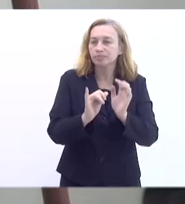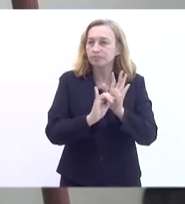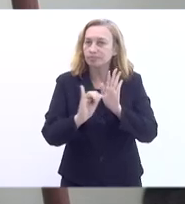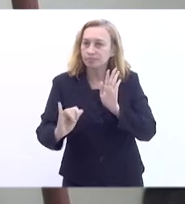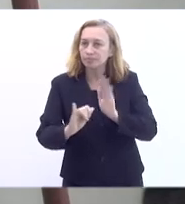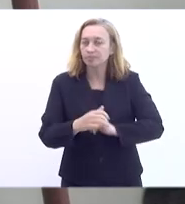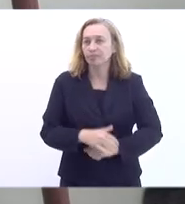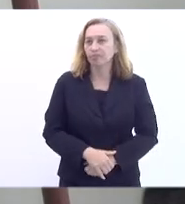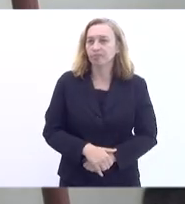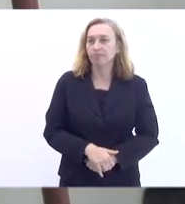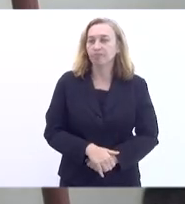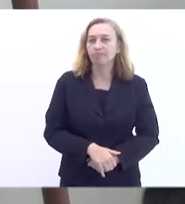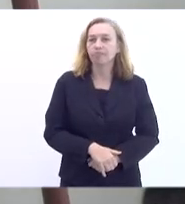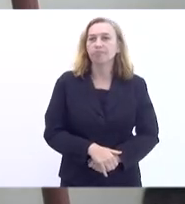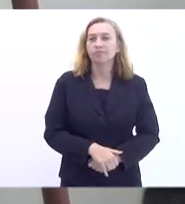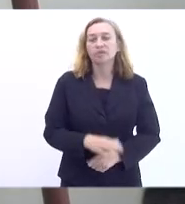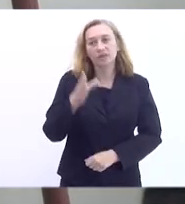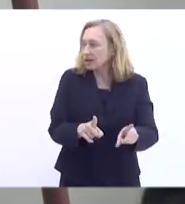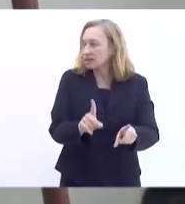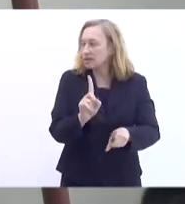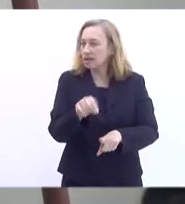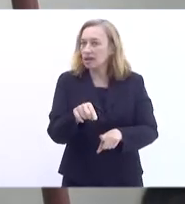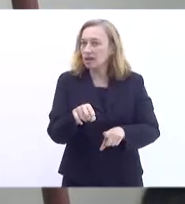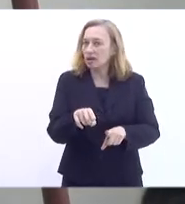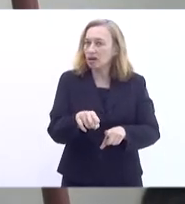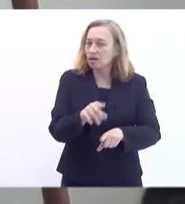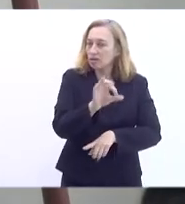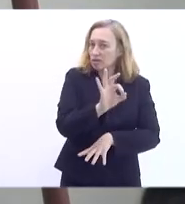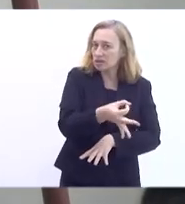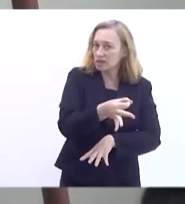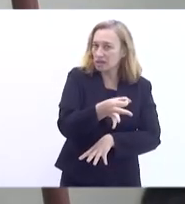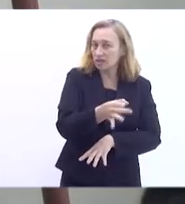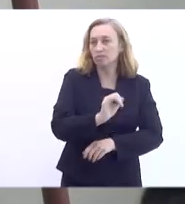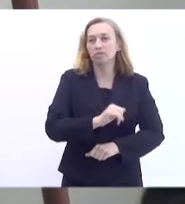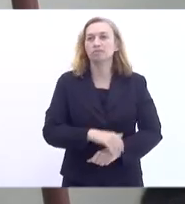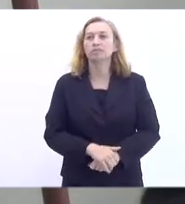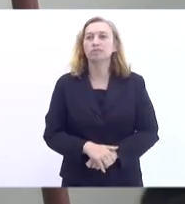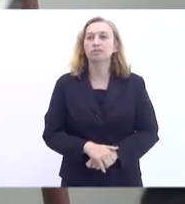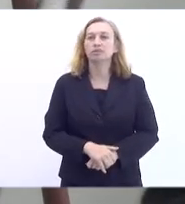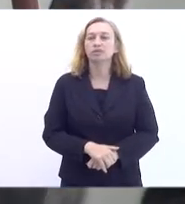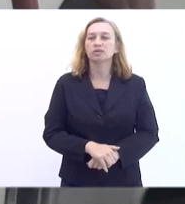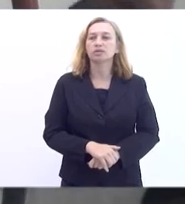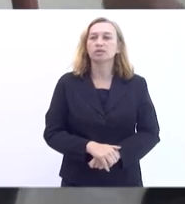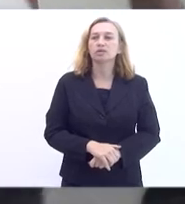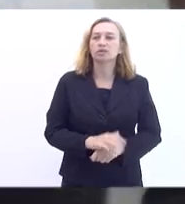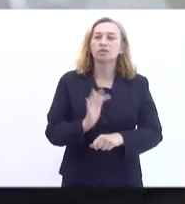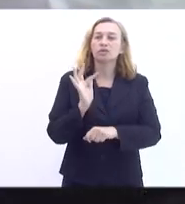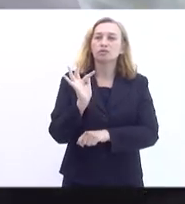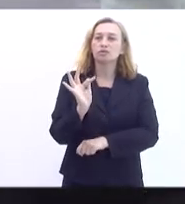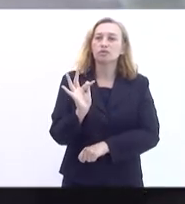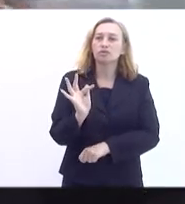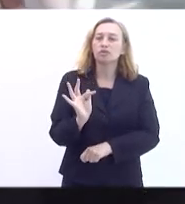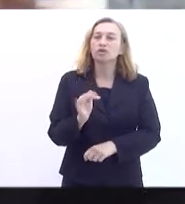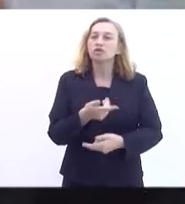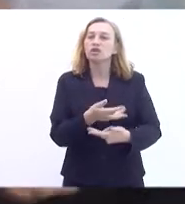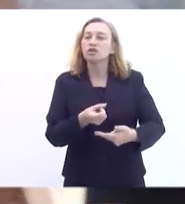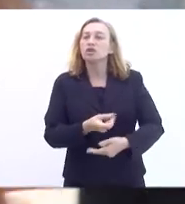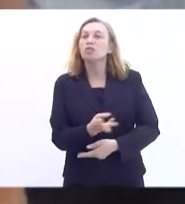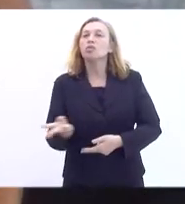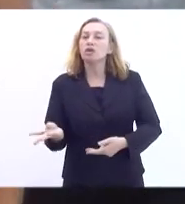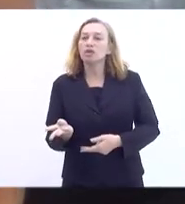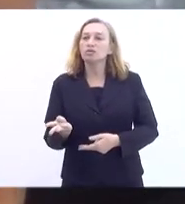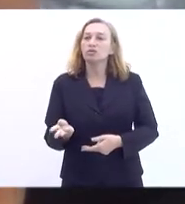o edital de manifestação de interesse que evidentemente não tem mal e oficial de quantos concursados estão